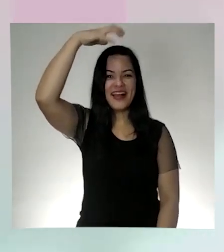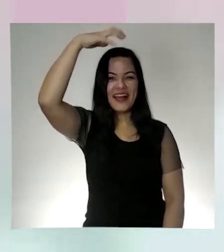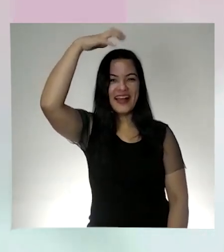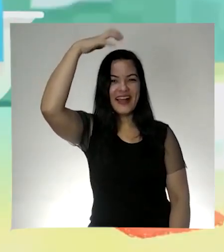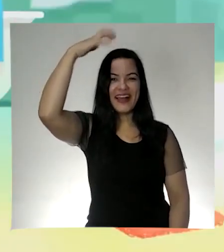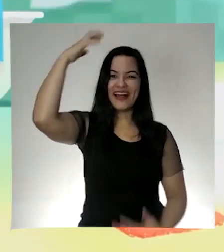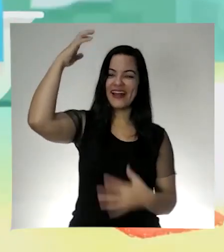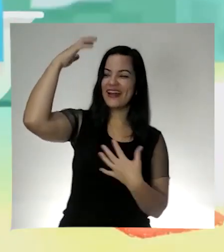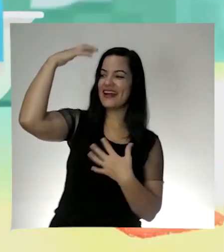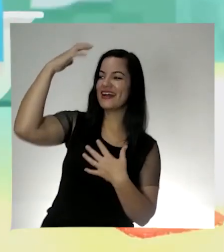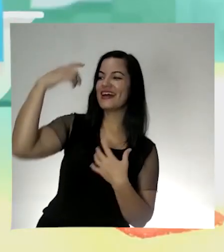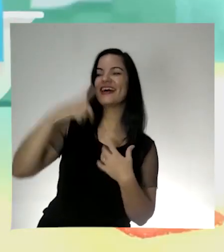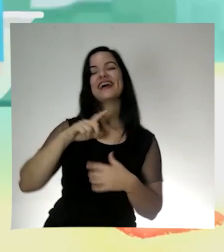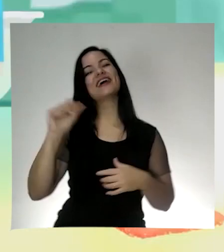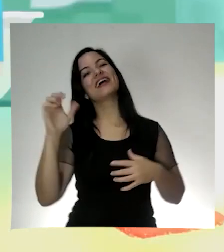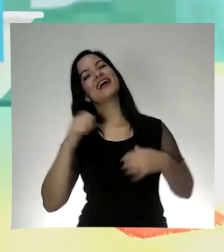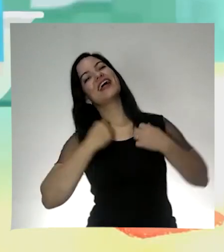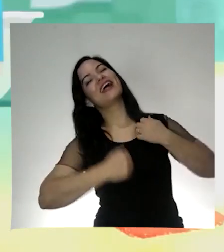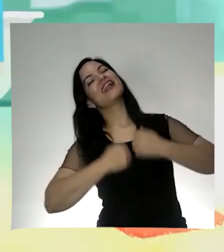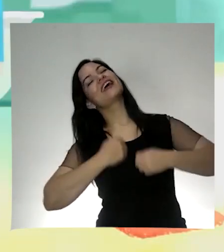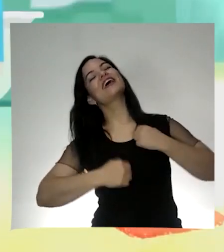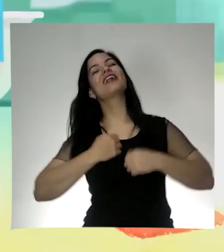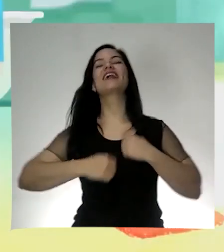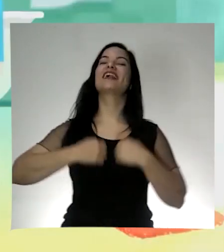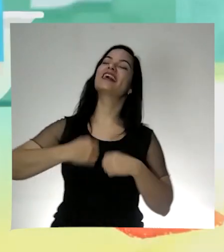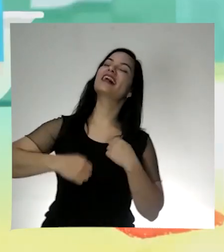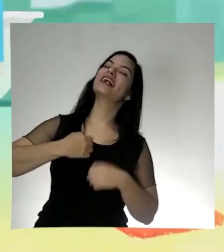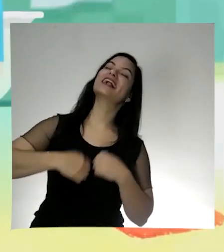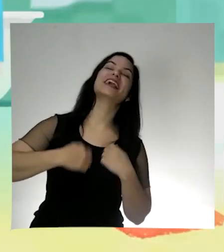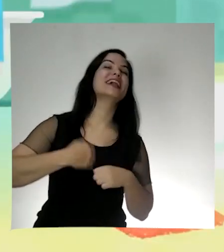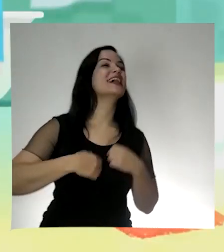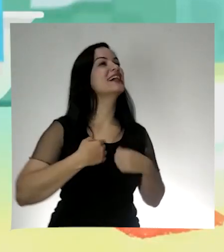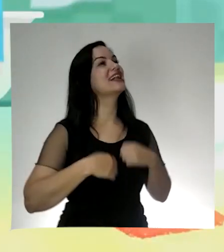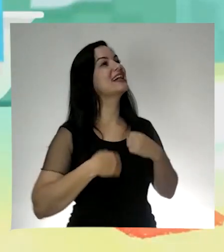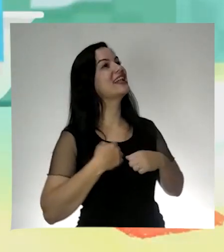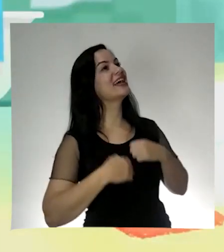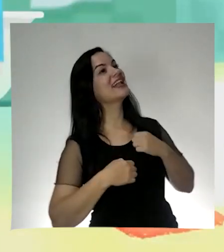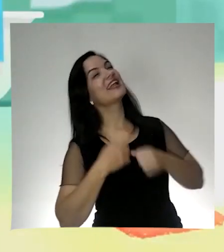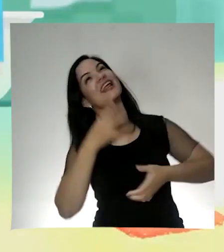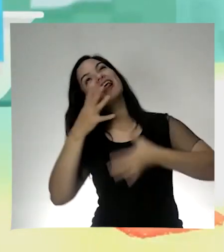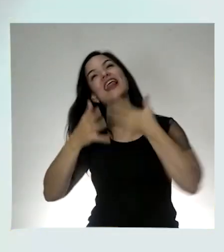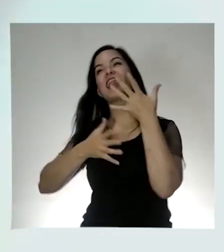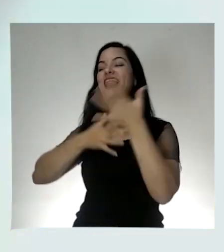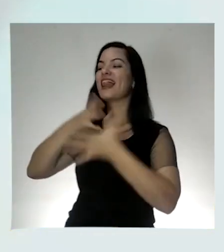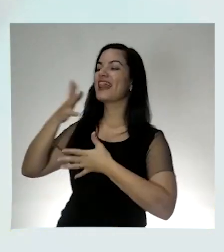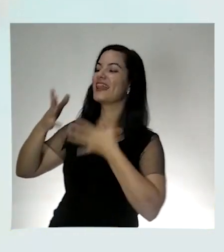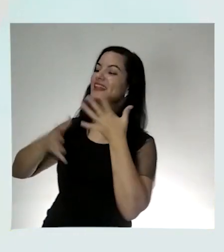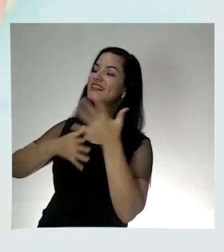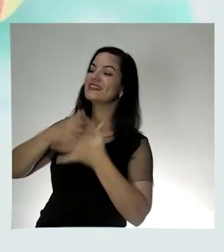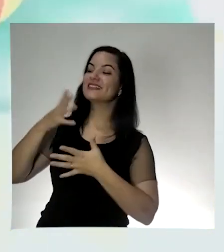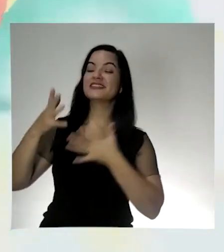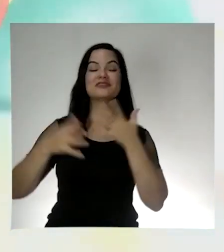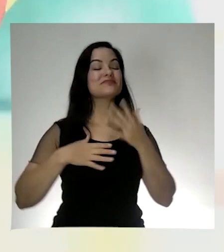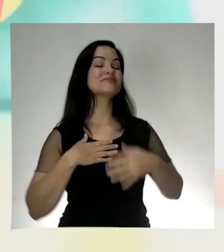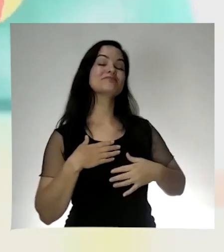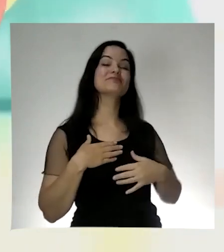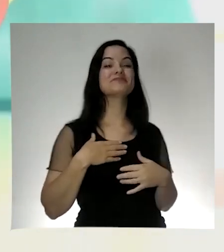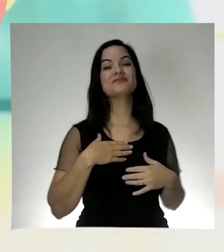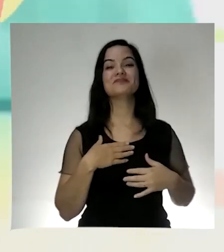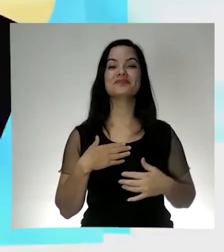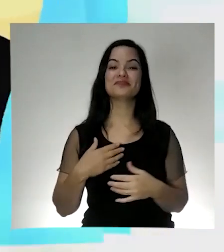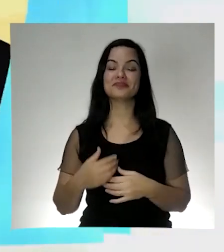Lá, lá, lá, lá, lá, lá, lá, lá, lá, lá.